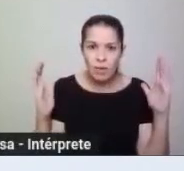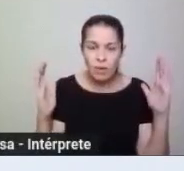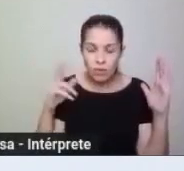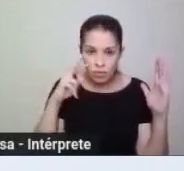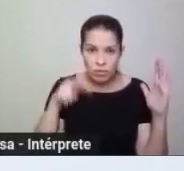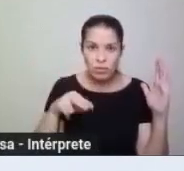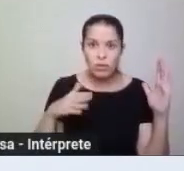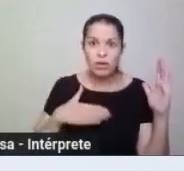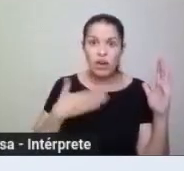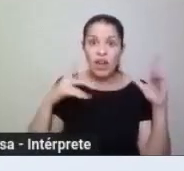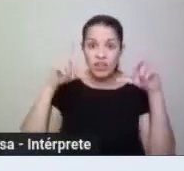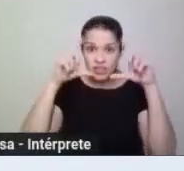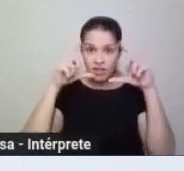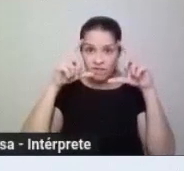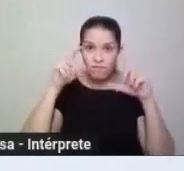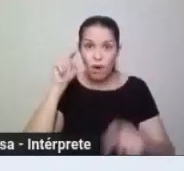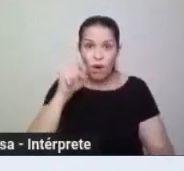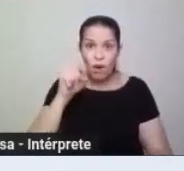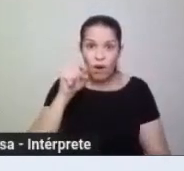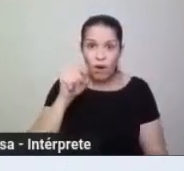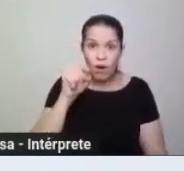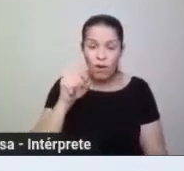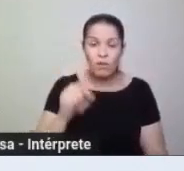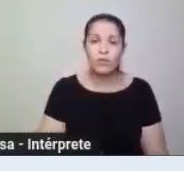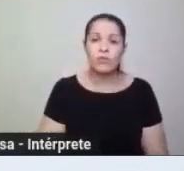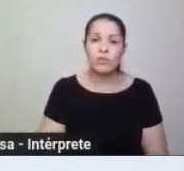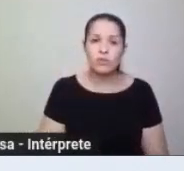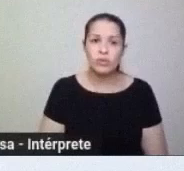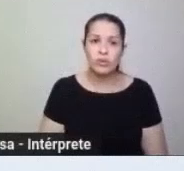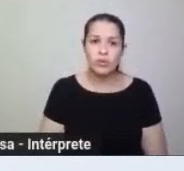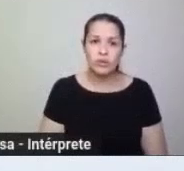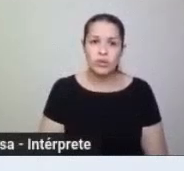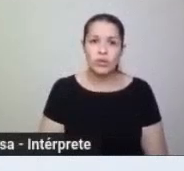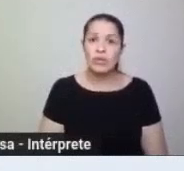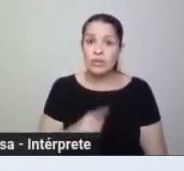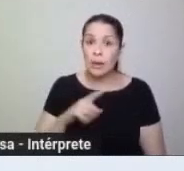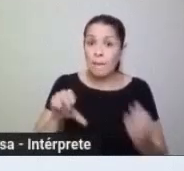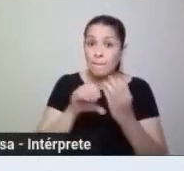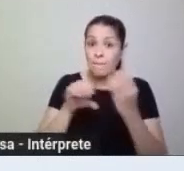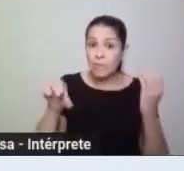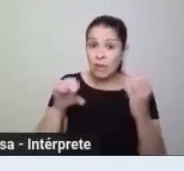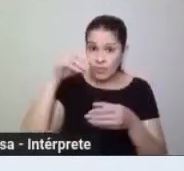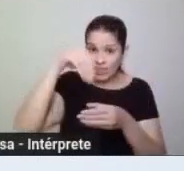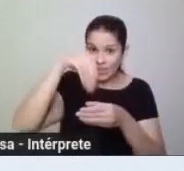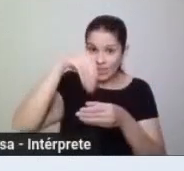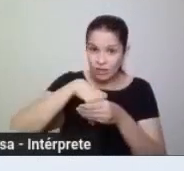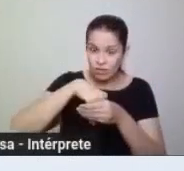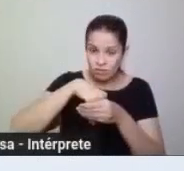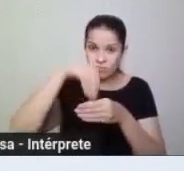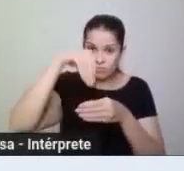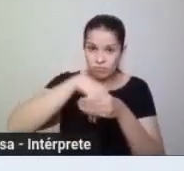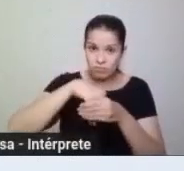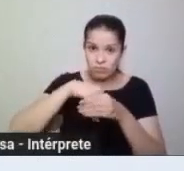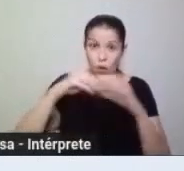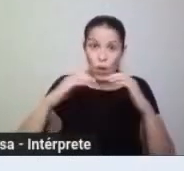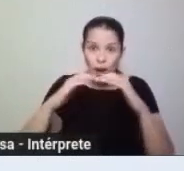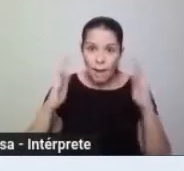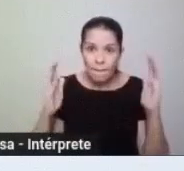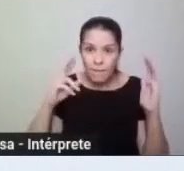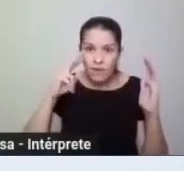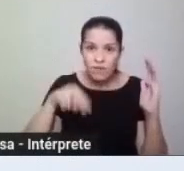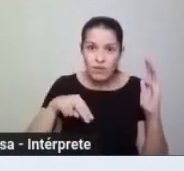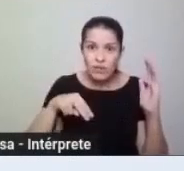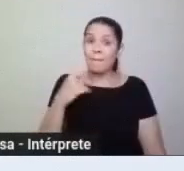deparou com essa foto aí, ó. É um pinhão intermediário com 5